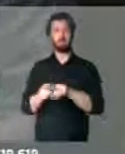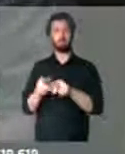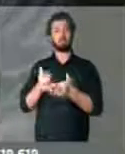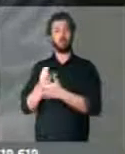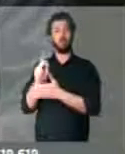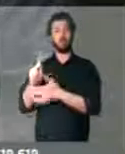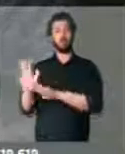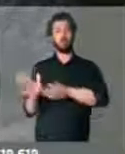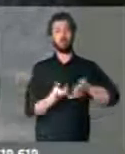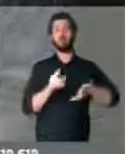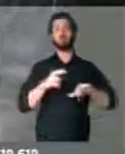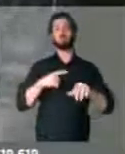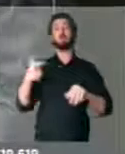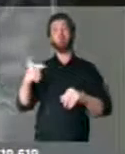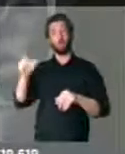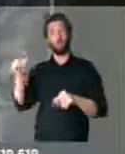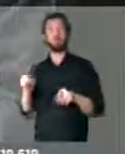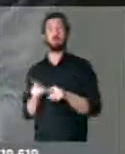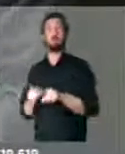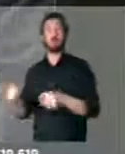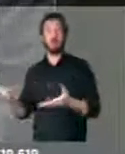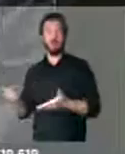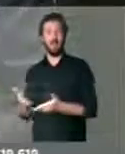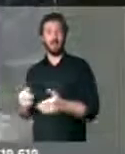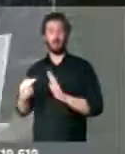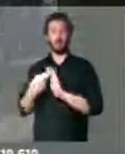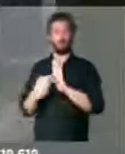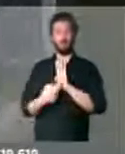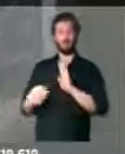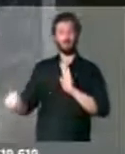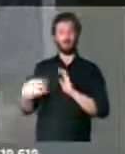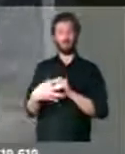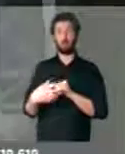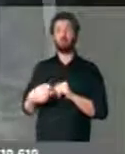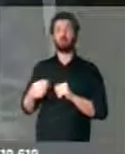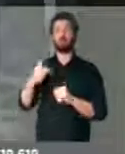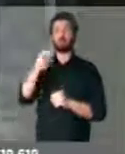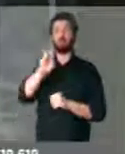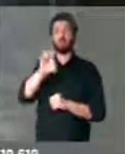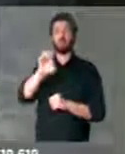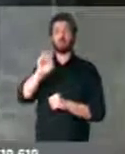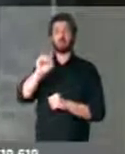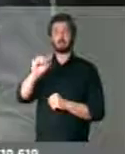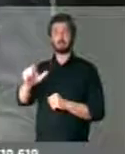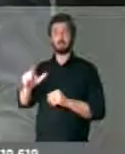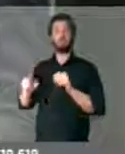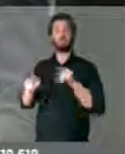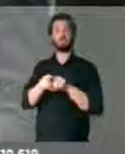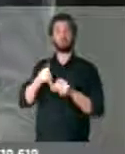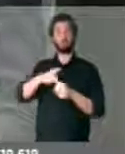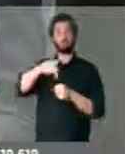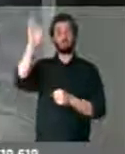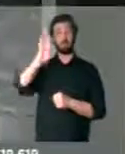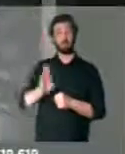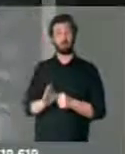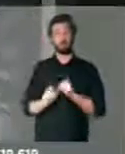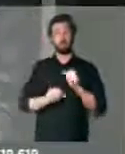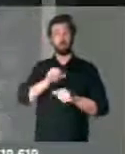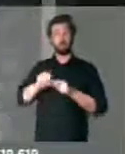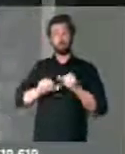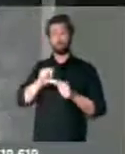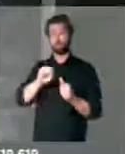aprovamos também, mais recentemente, as novas regras de exploração do pré-sal da Petrobras, a mudança